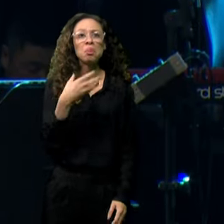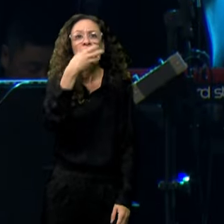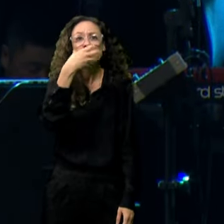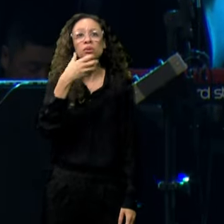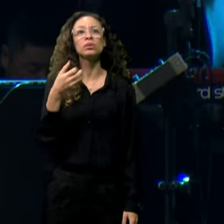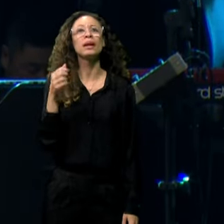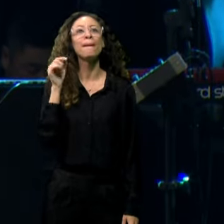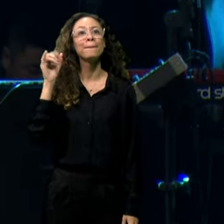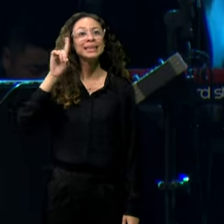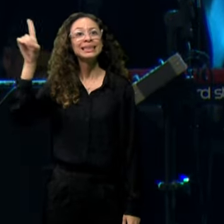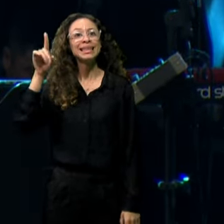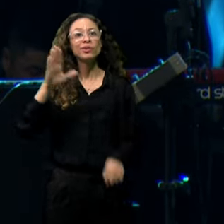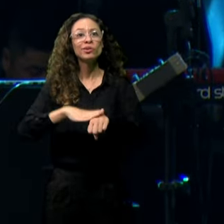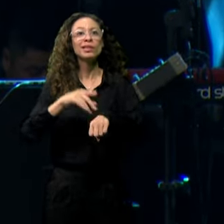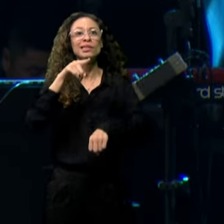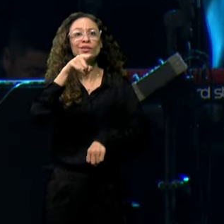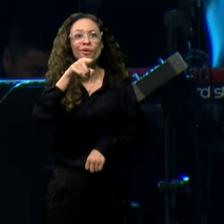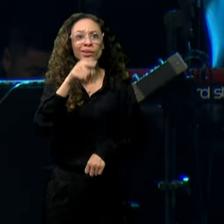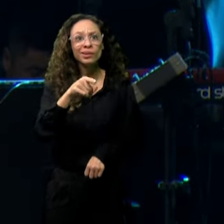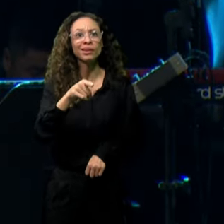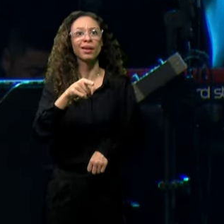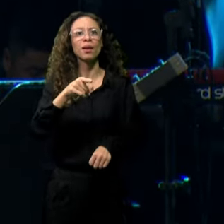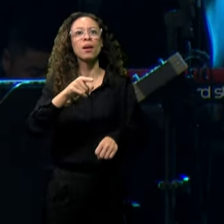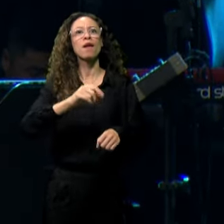aceitona para poder